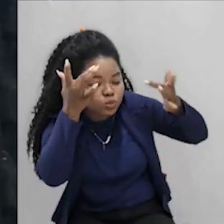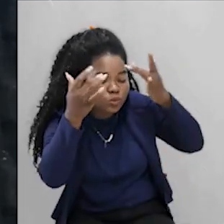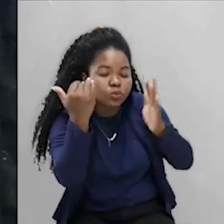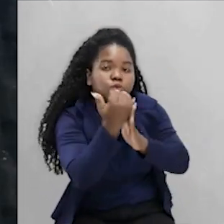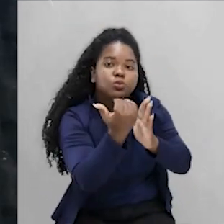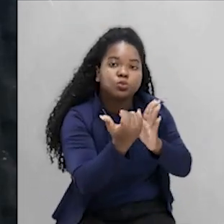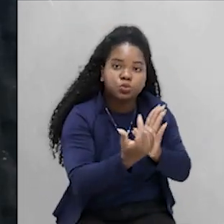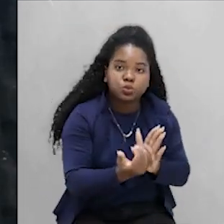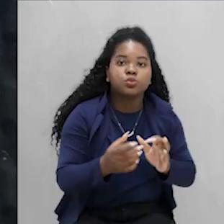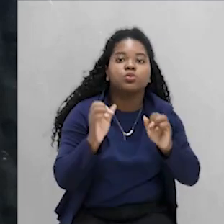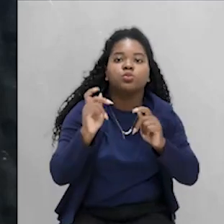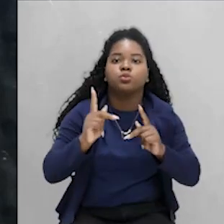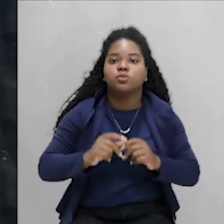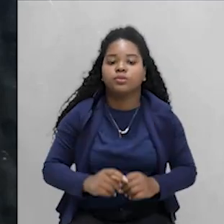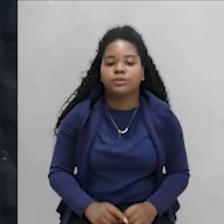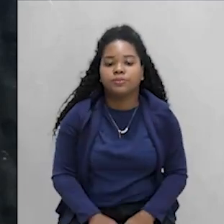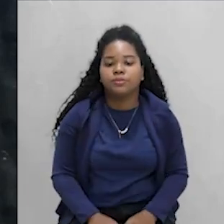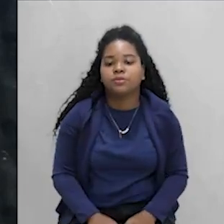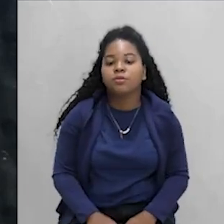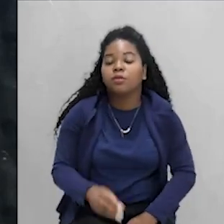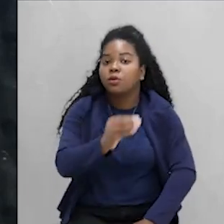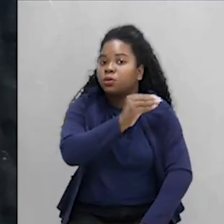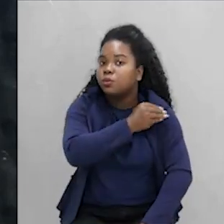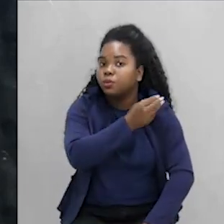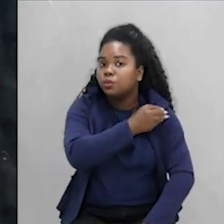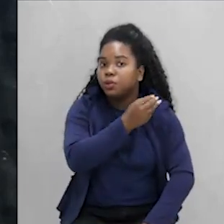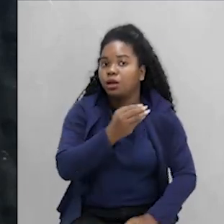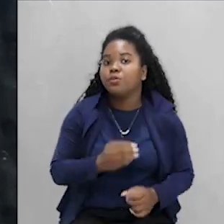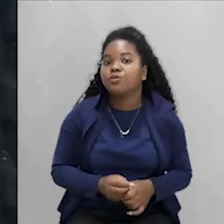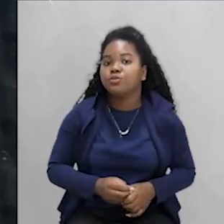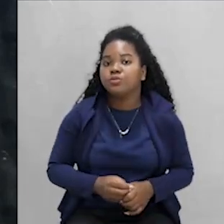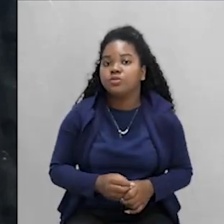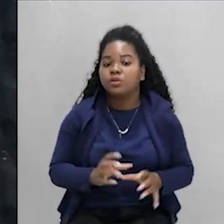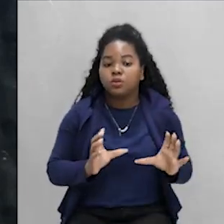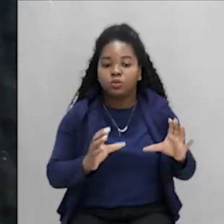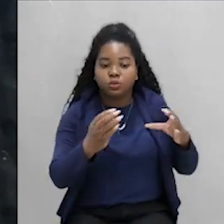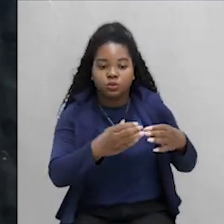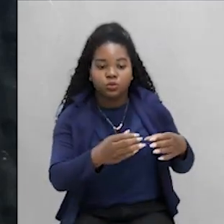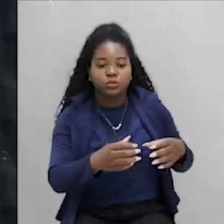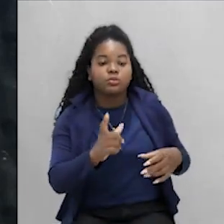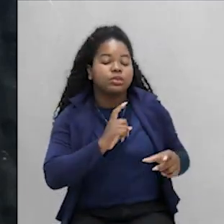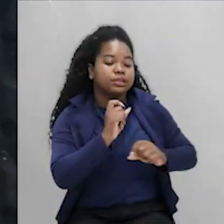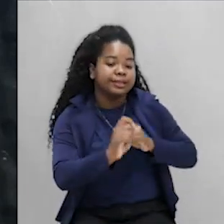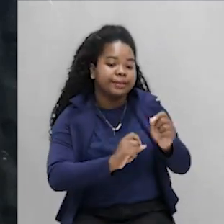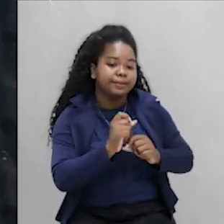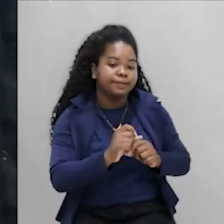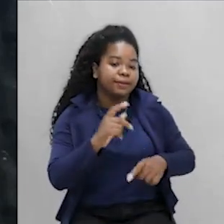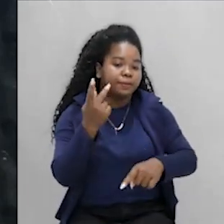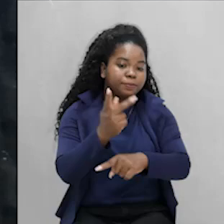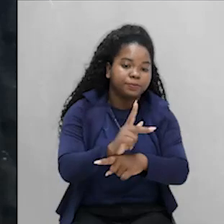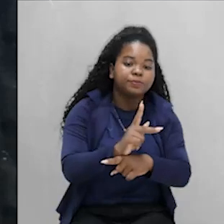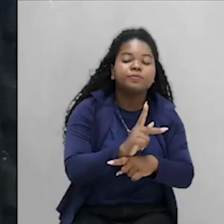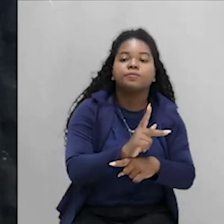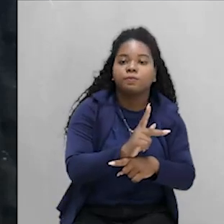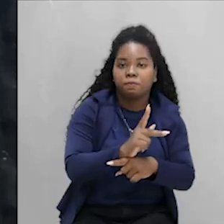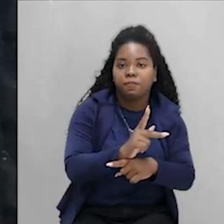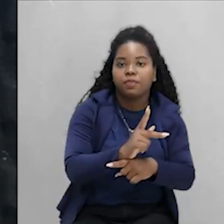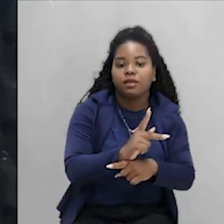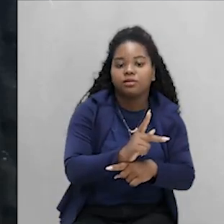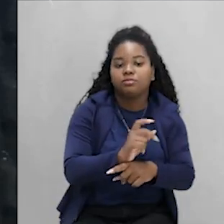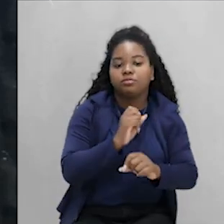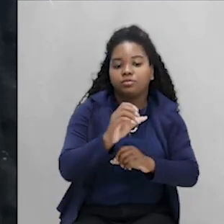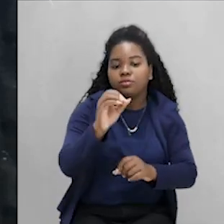de álcool olha só o álcool é todo composto que apresentar o grupo hidroxila que é o grupo